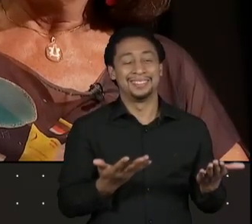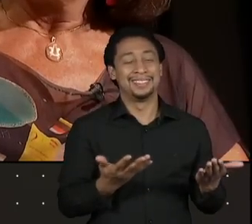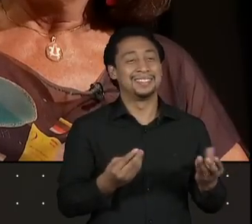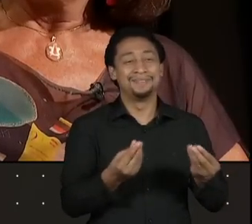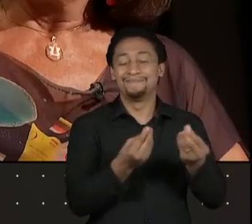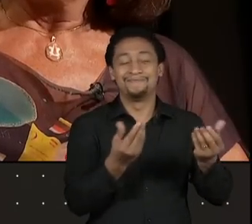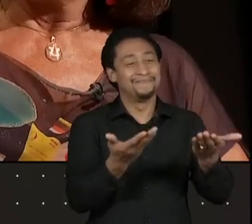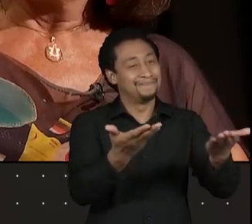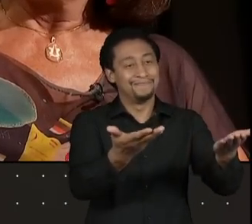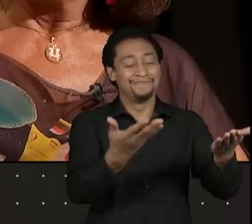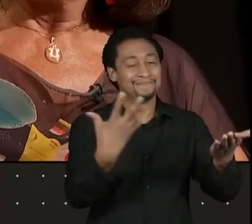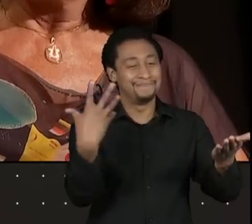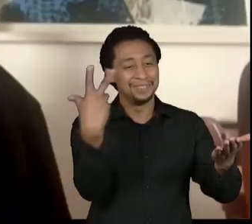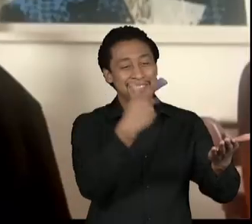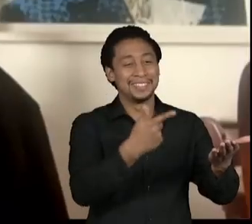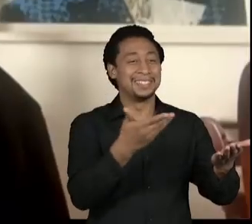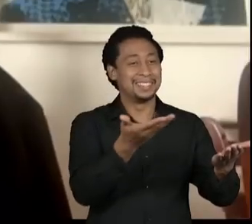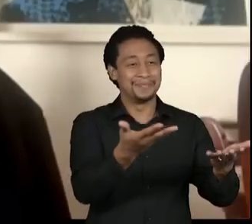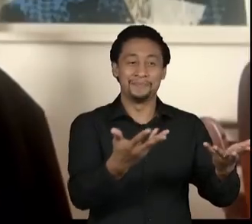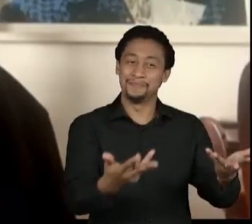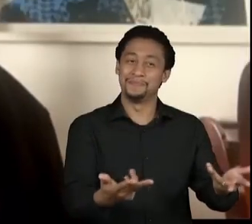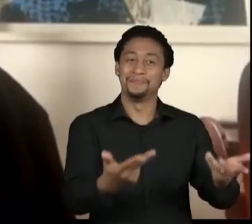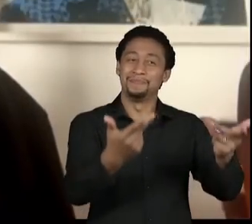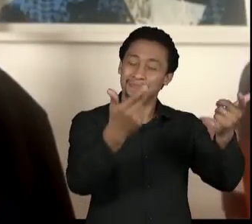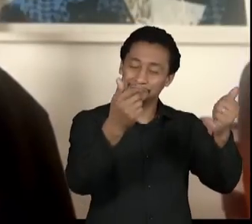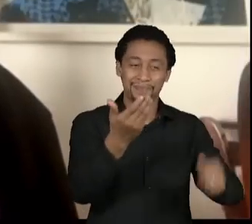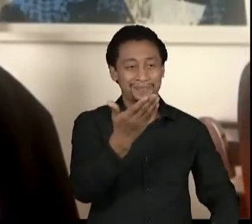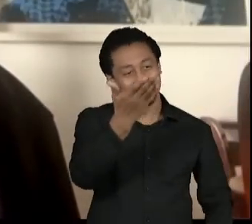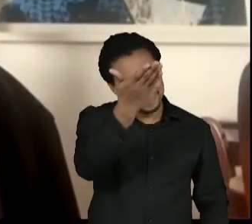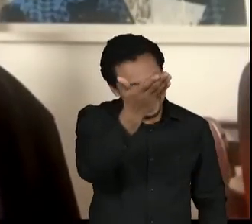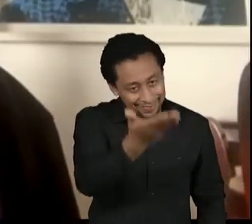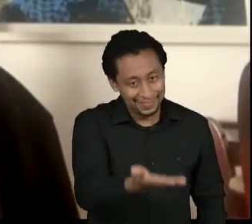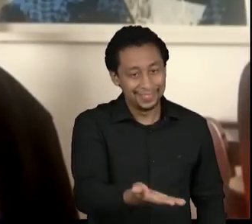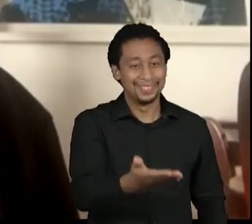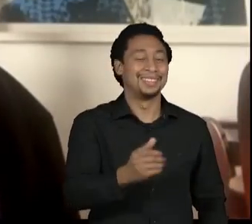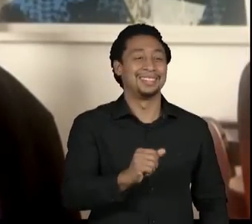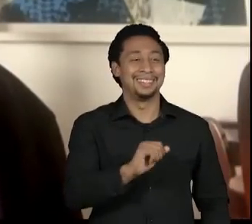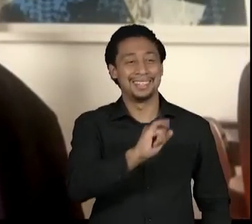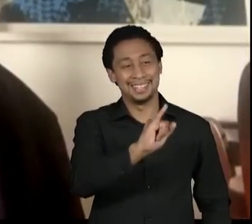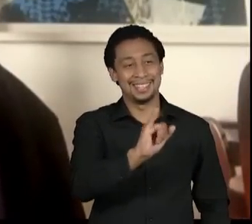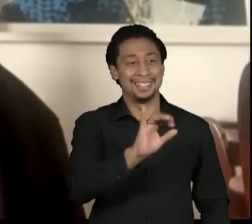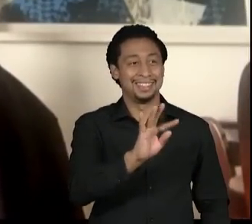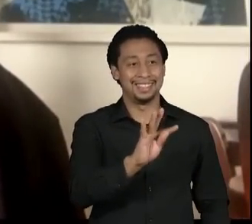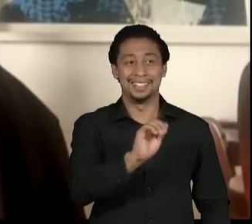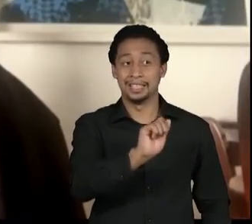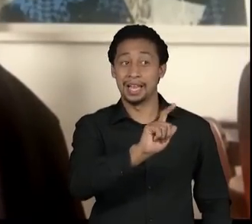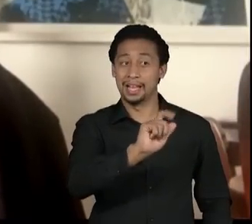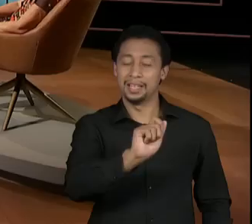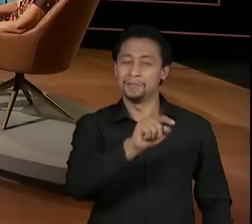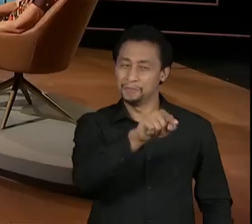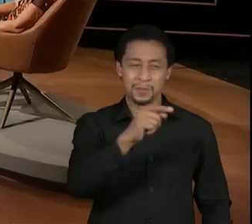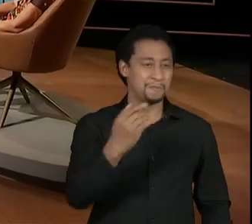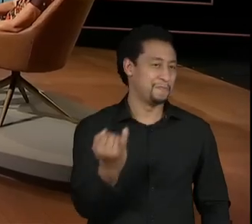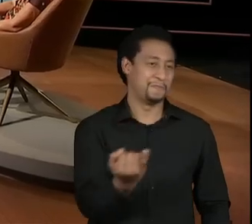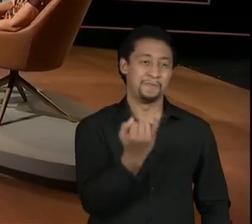na graça desta fantástica musa do teatro